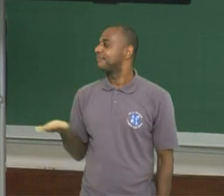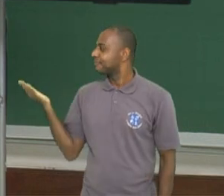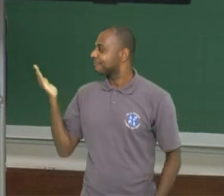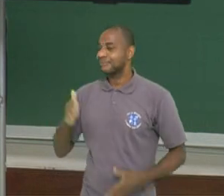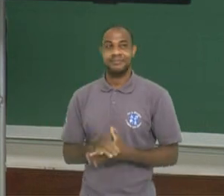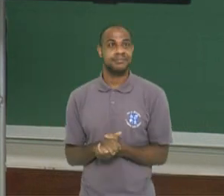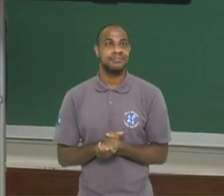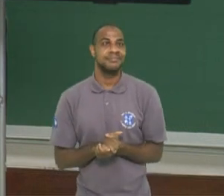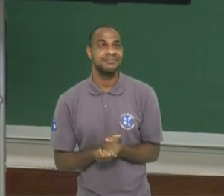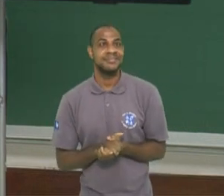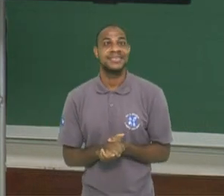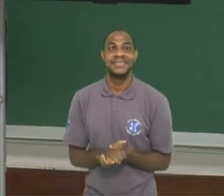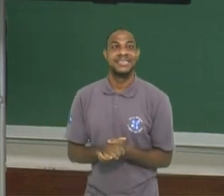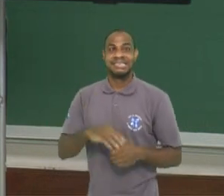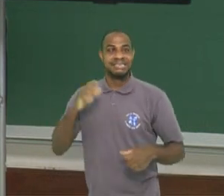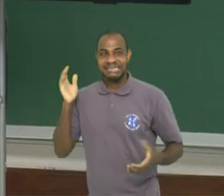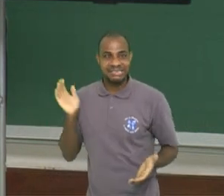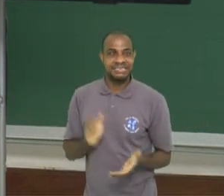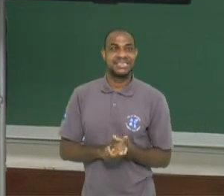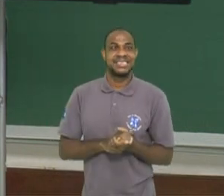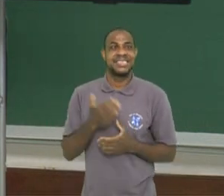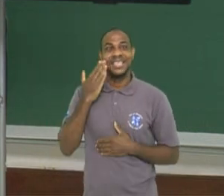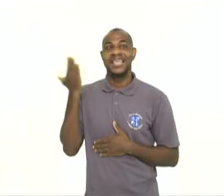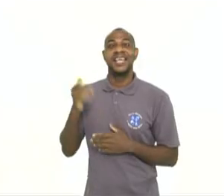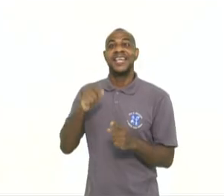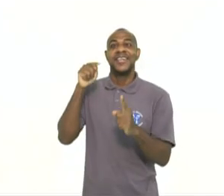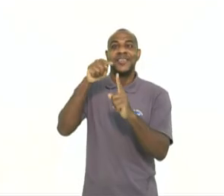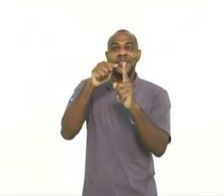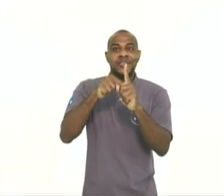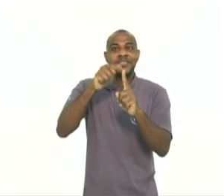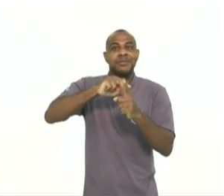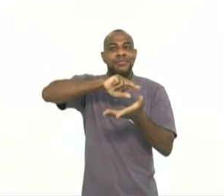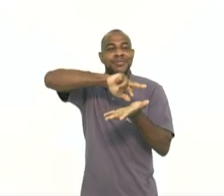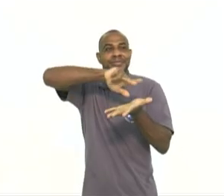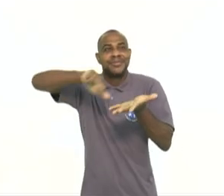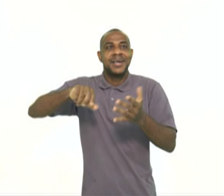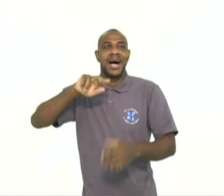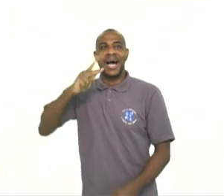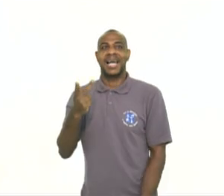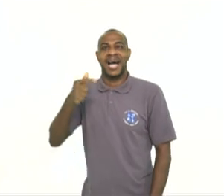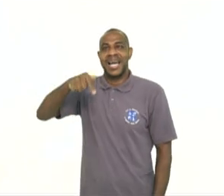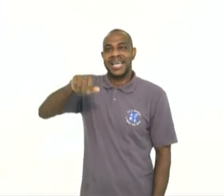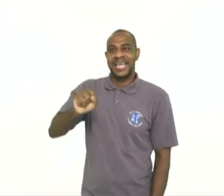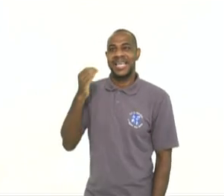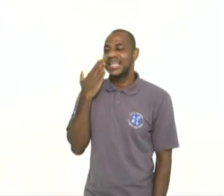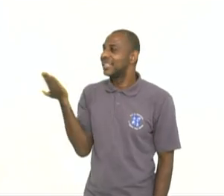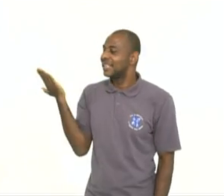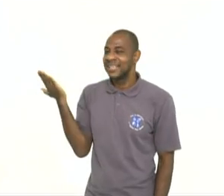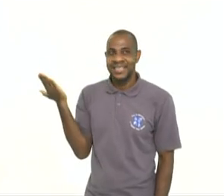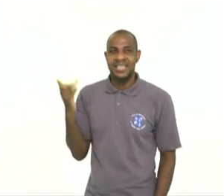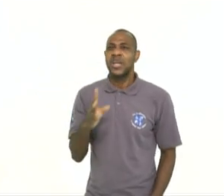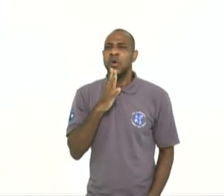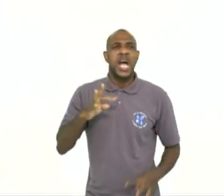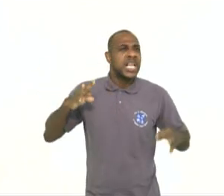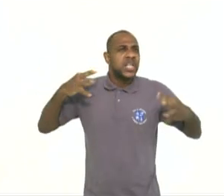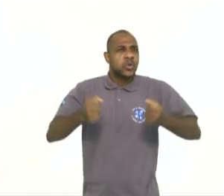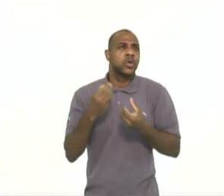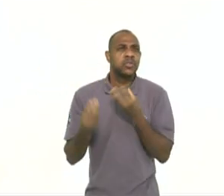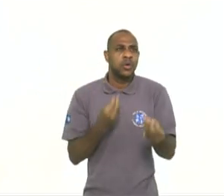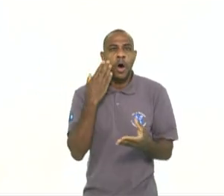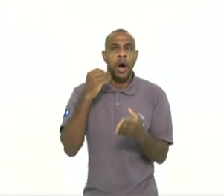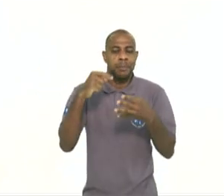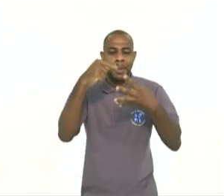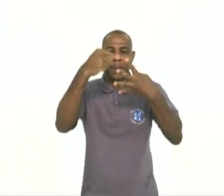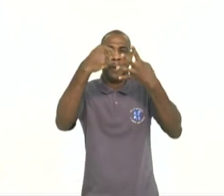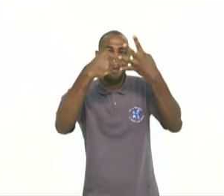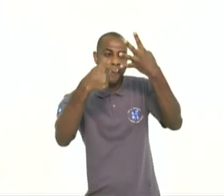então Jardim primeira os tipos de HQ gente será que você conhece todos Olha que legal olha